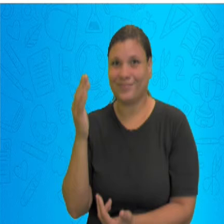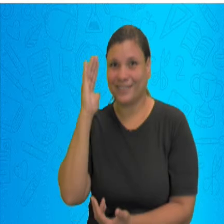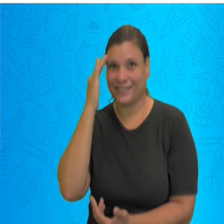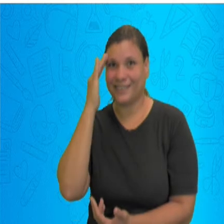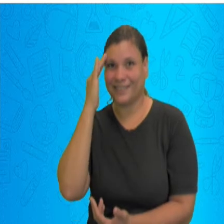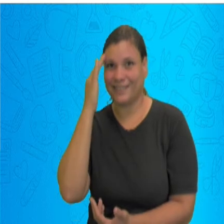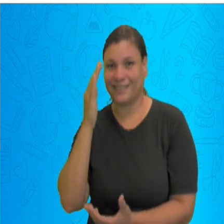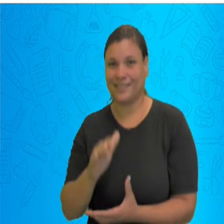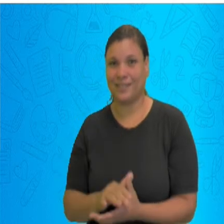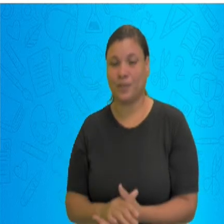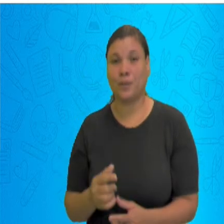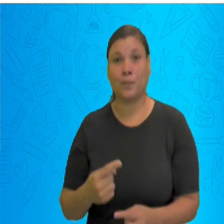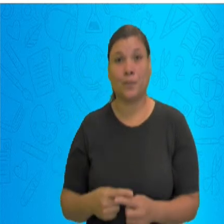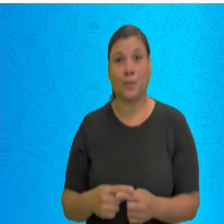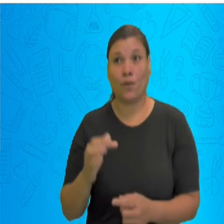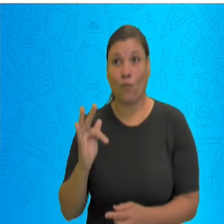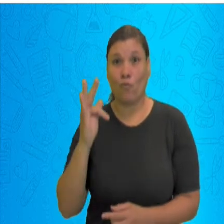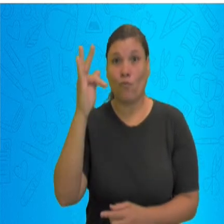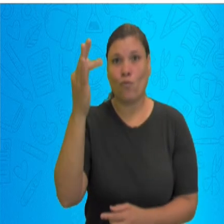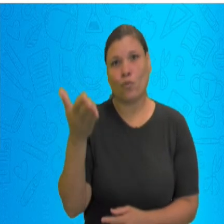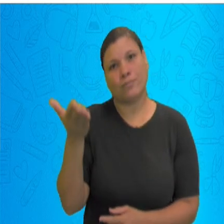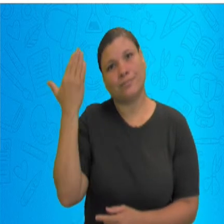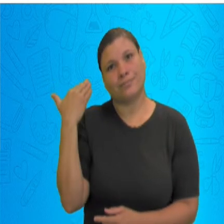do pretérito.